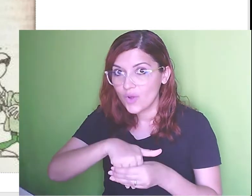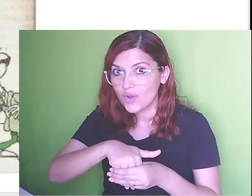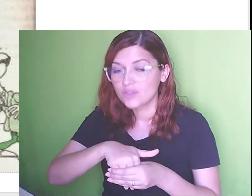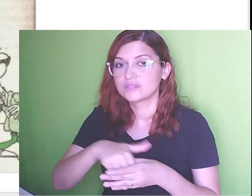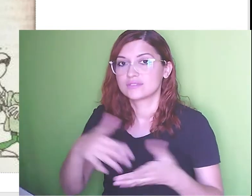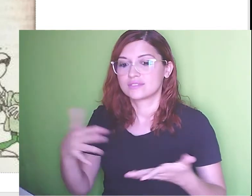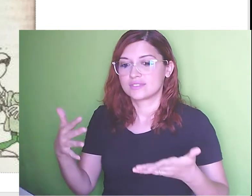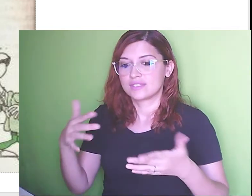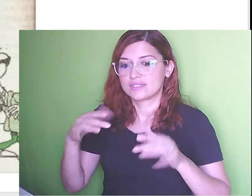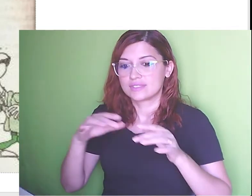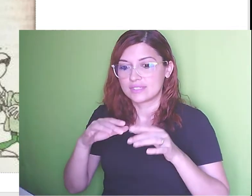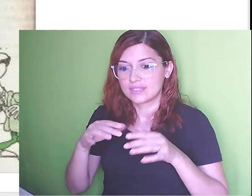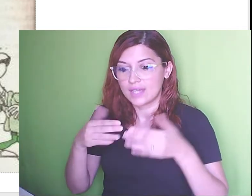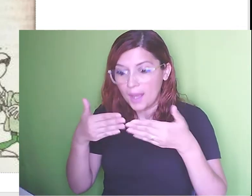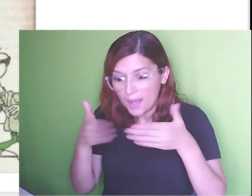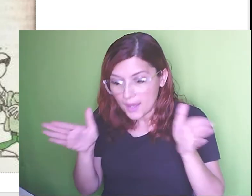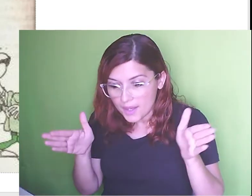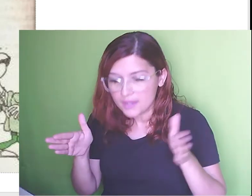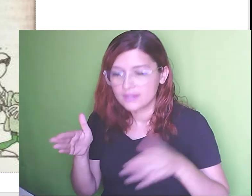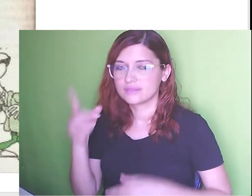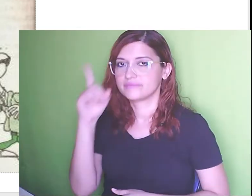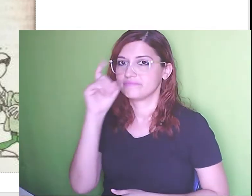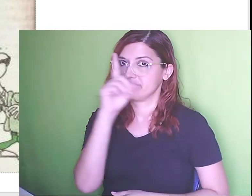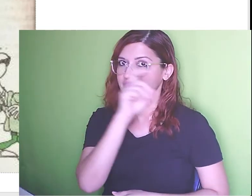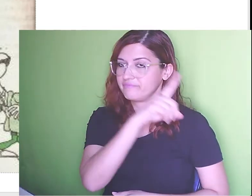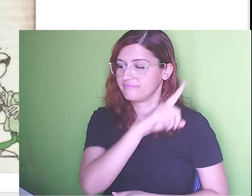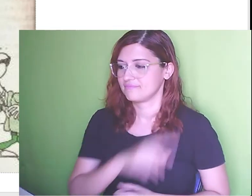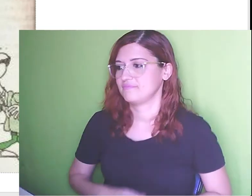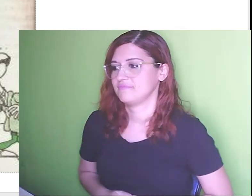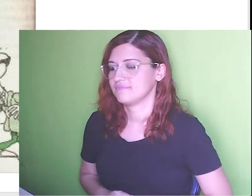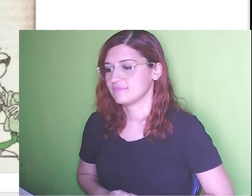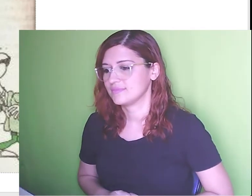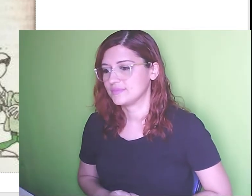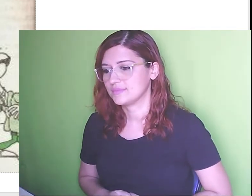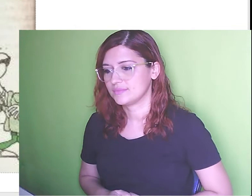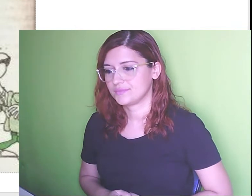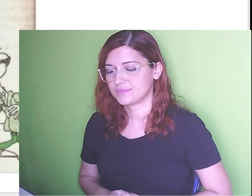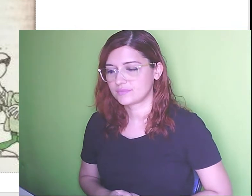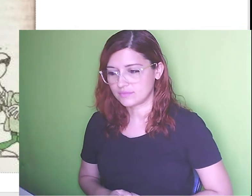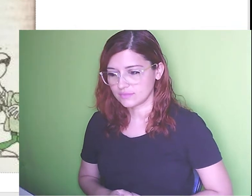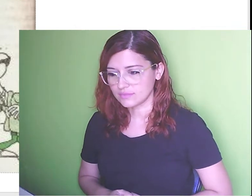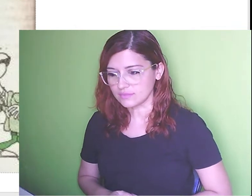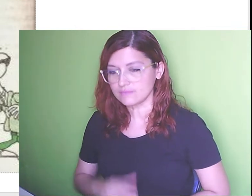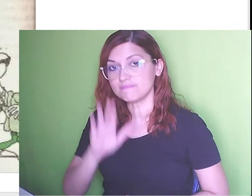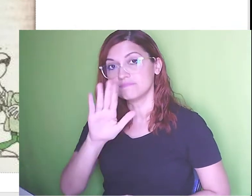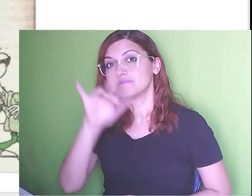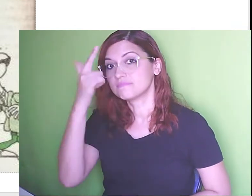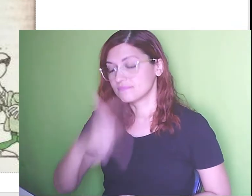Então, o voto aberto era bem complicado.